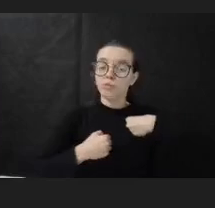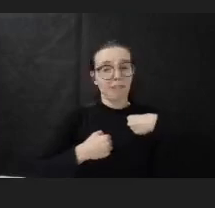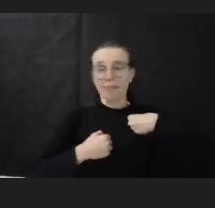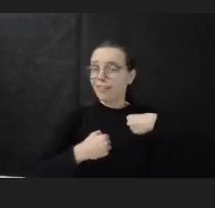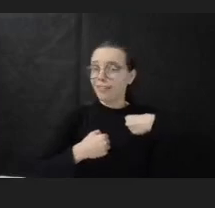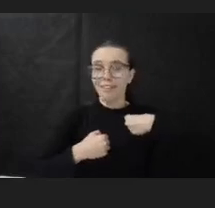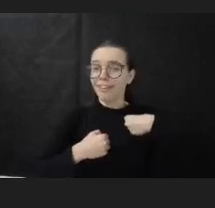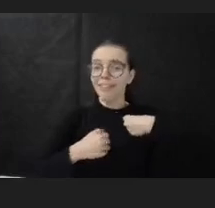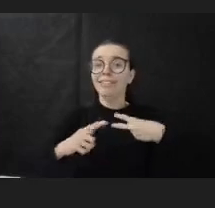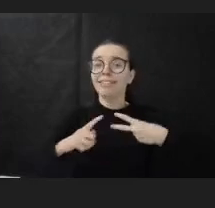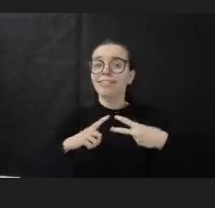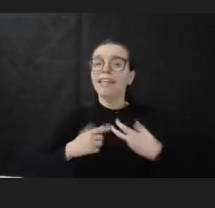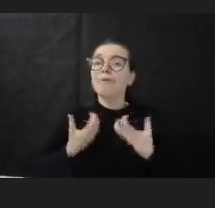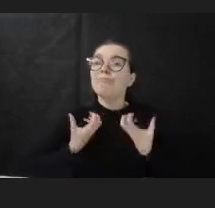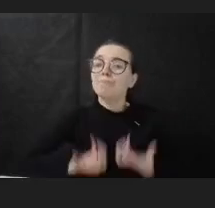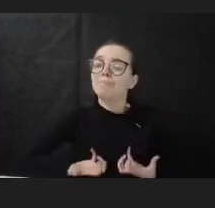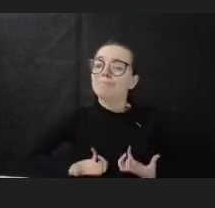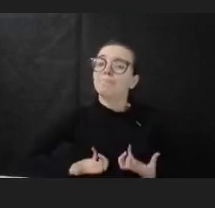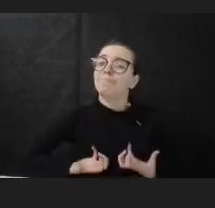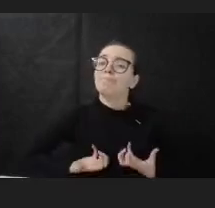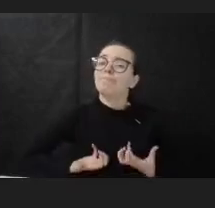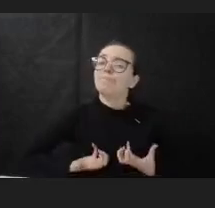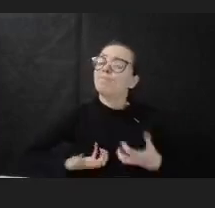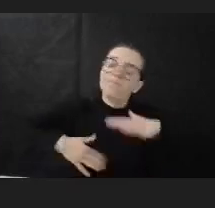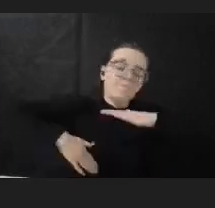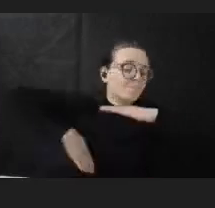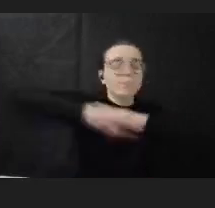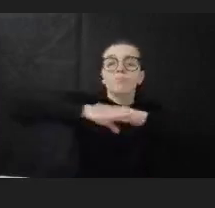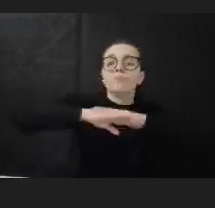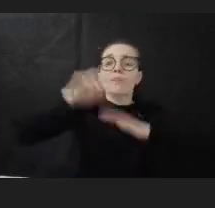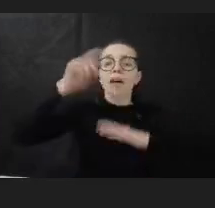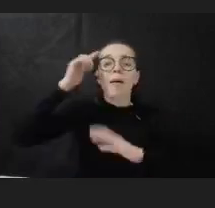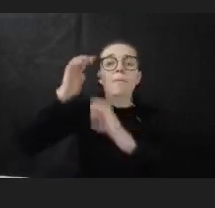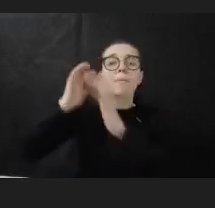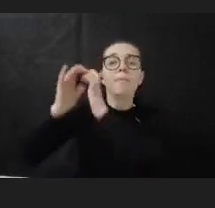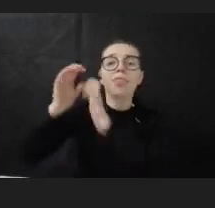Possíveis hipóteses, né, diagnóstica. Sobrecarga muscular,